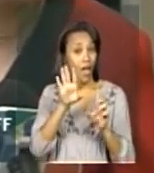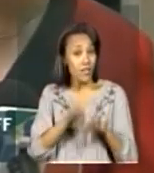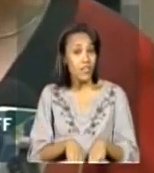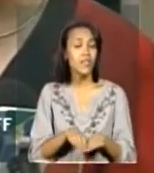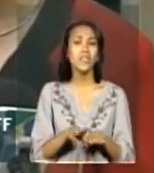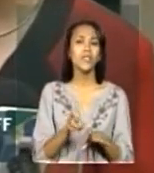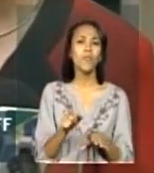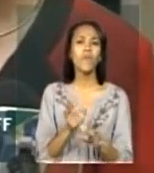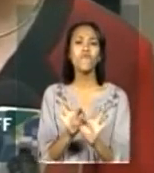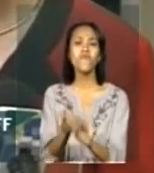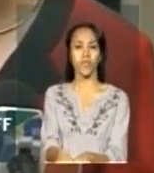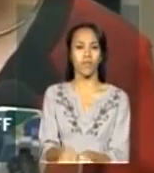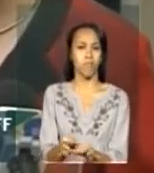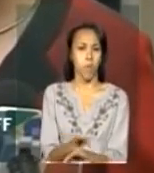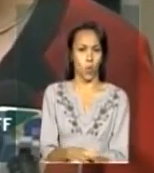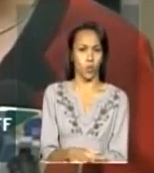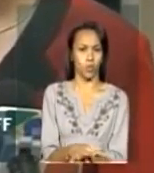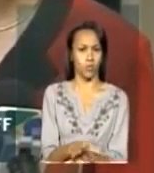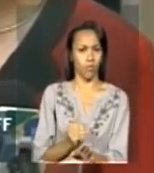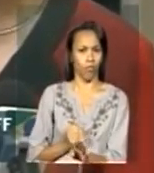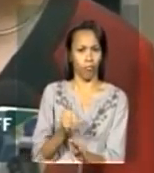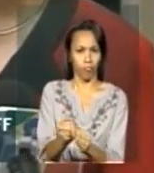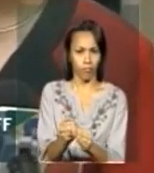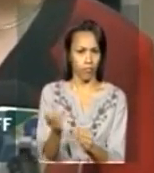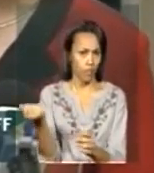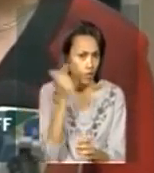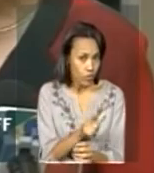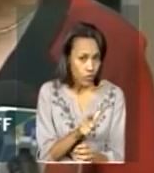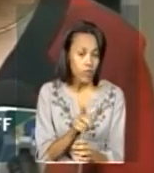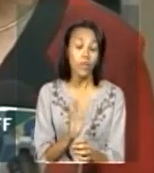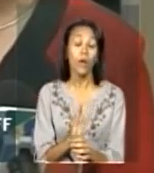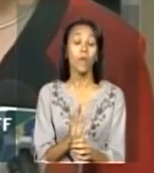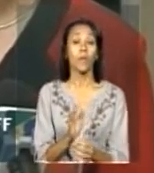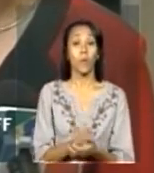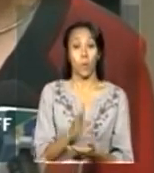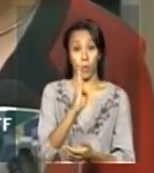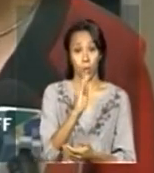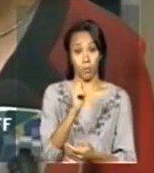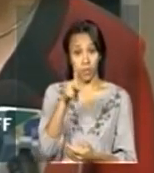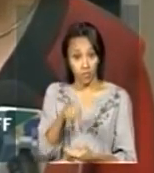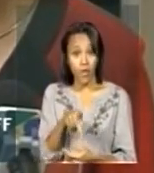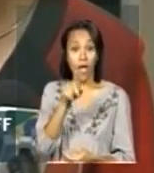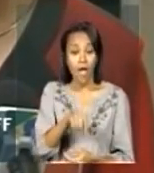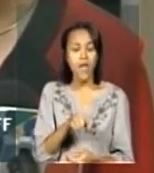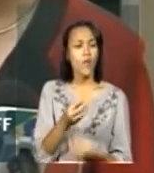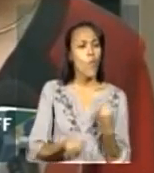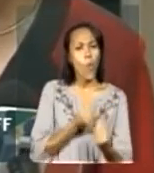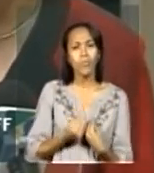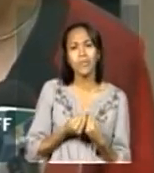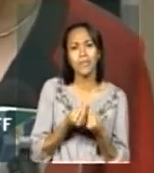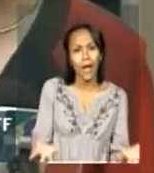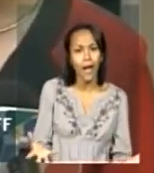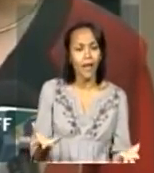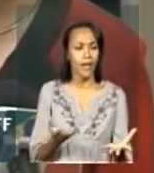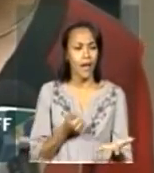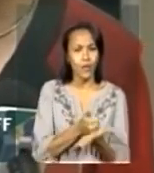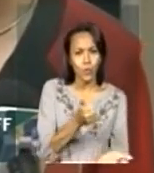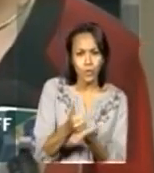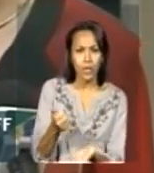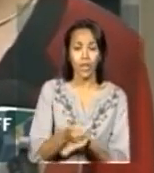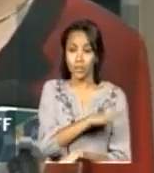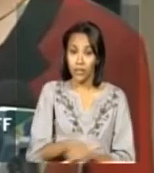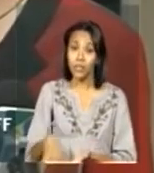não é um fim em si. O fim em si é a as condições de vida das crianças,